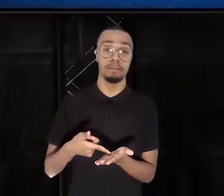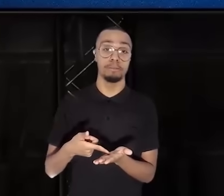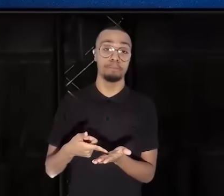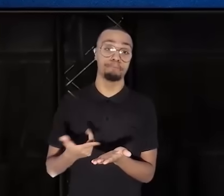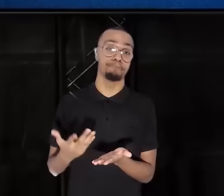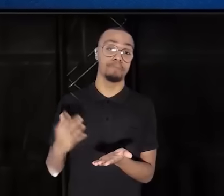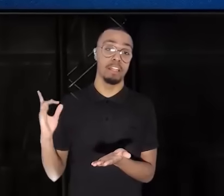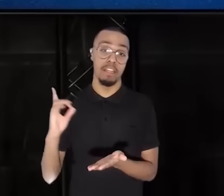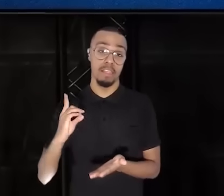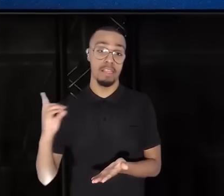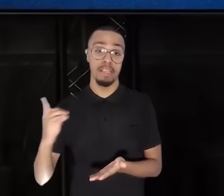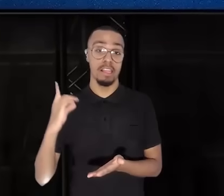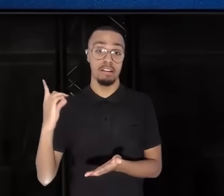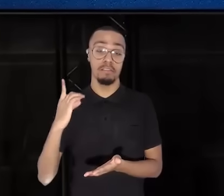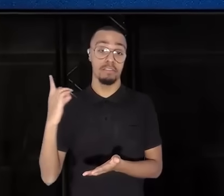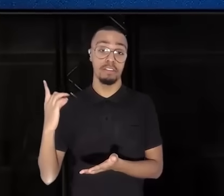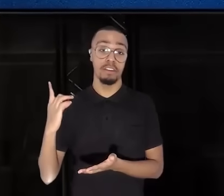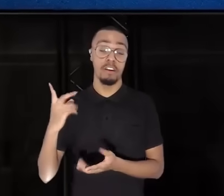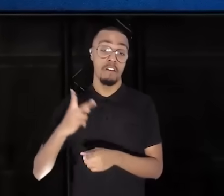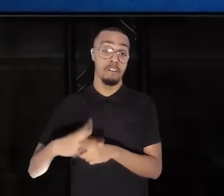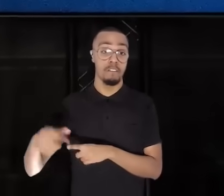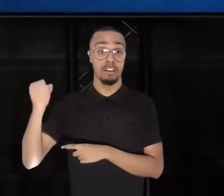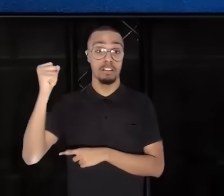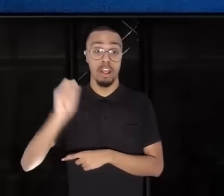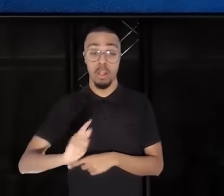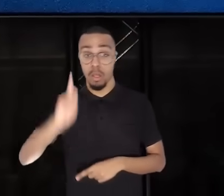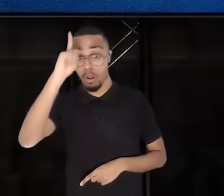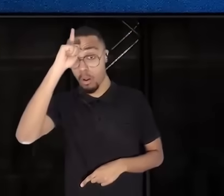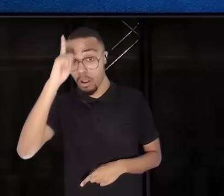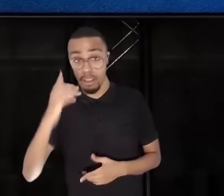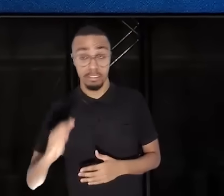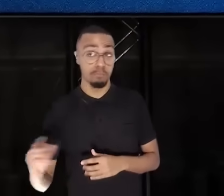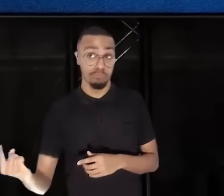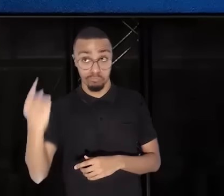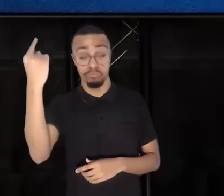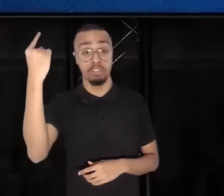e a gente vê Saul perdendo para si mesmo.